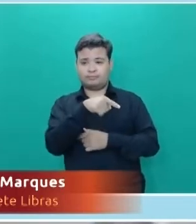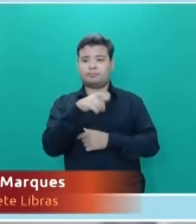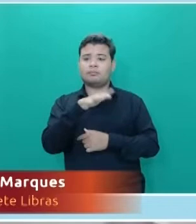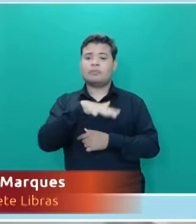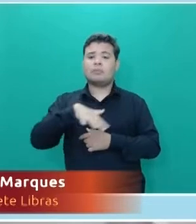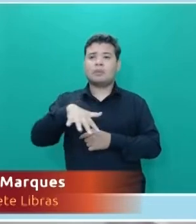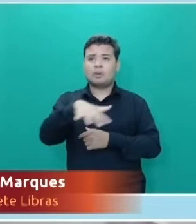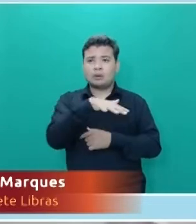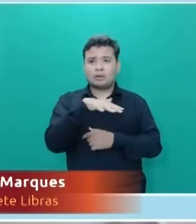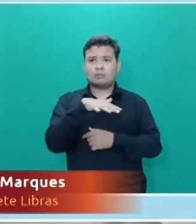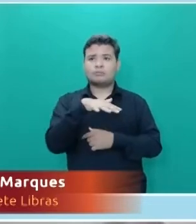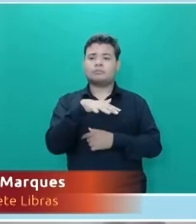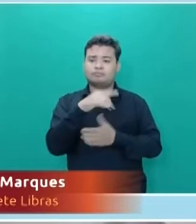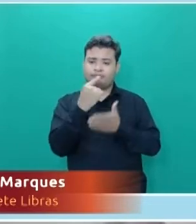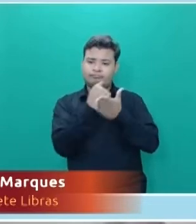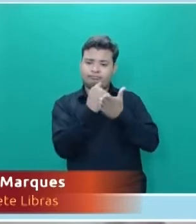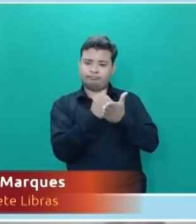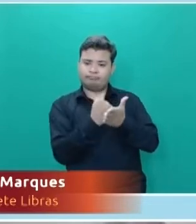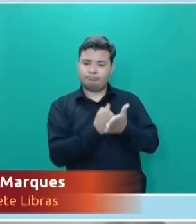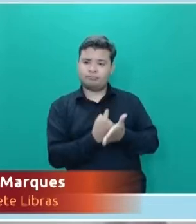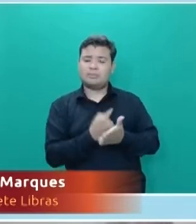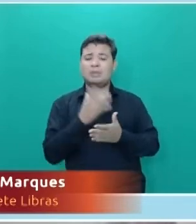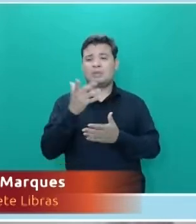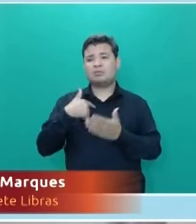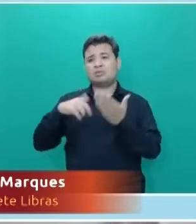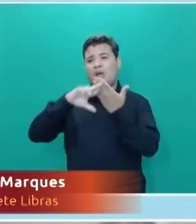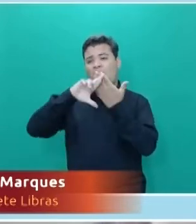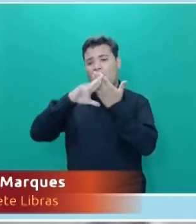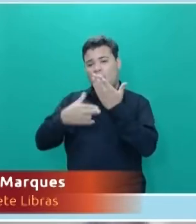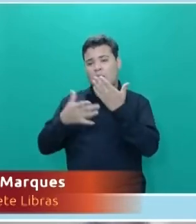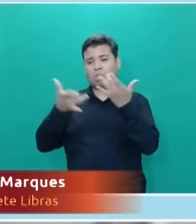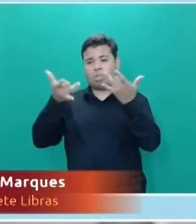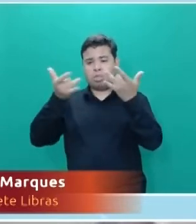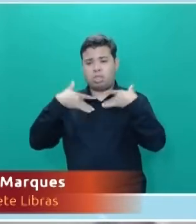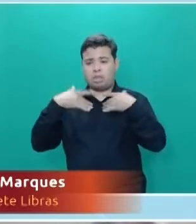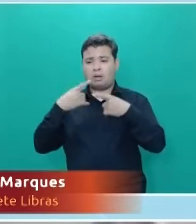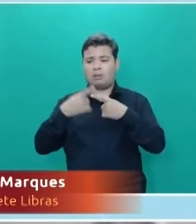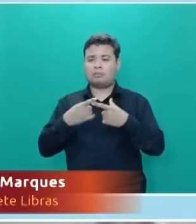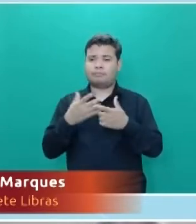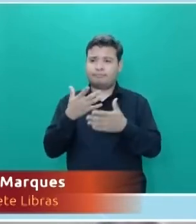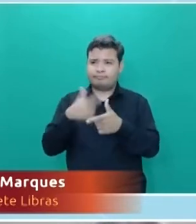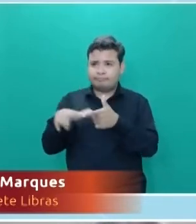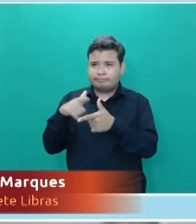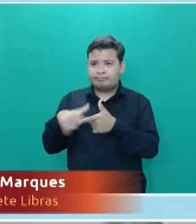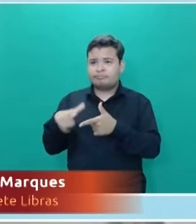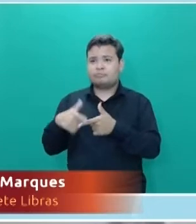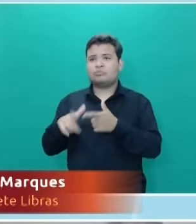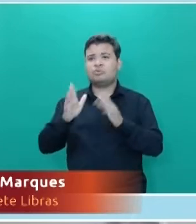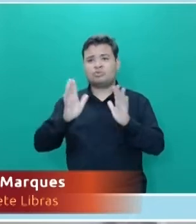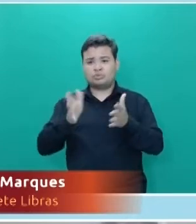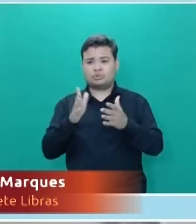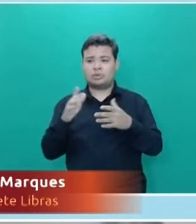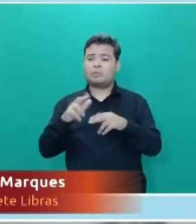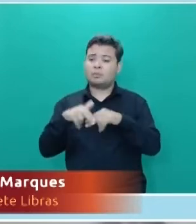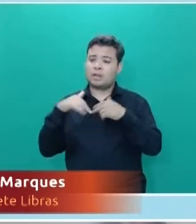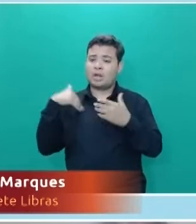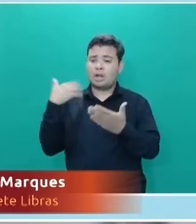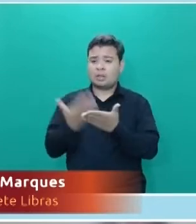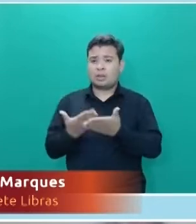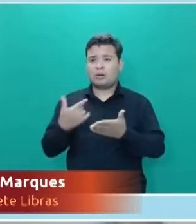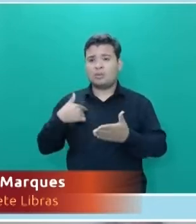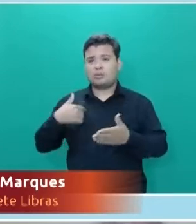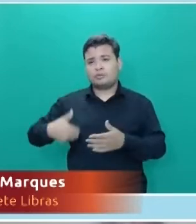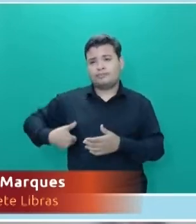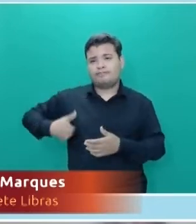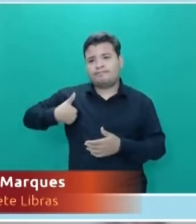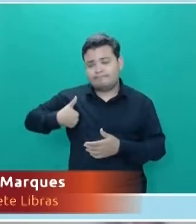E aí eu já tinha sequelas por conta das perdas motoras, e por conta disso até hoje eu uso muletas, Cima-Orts,